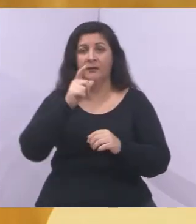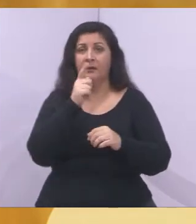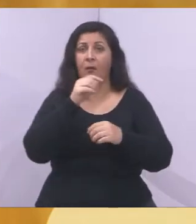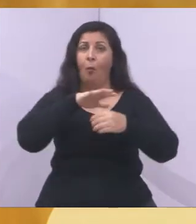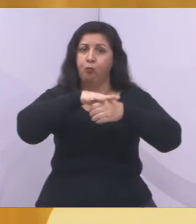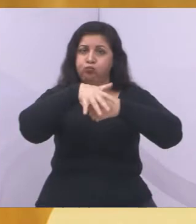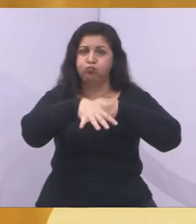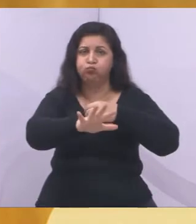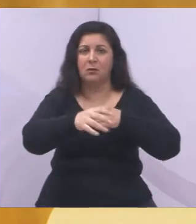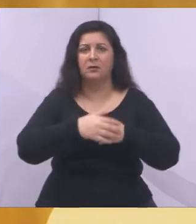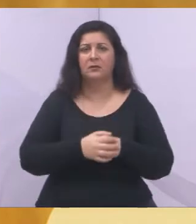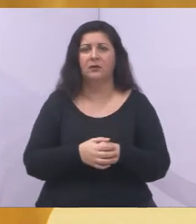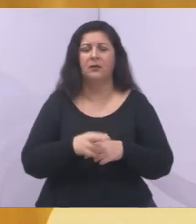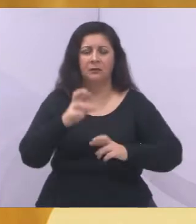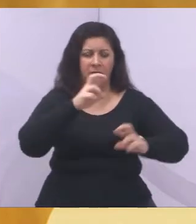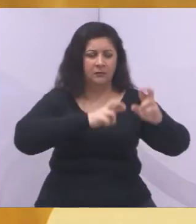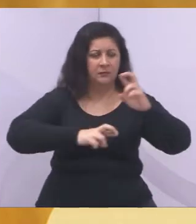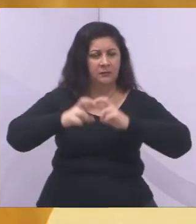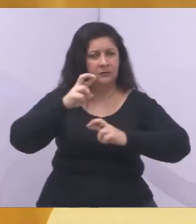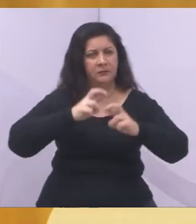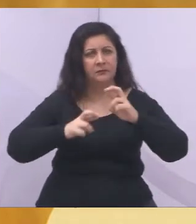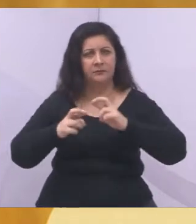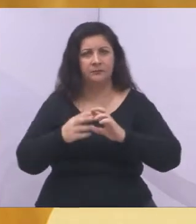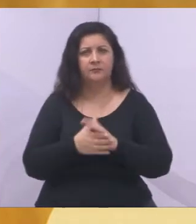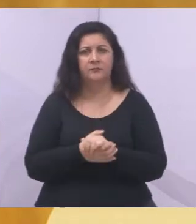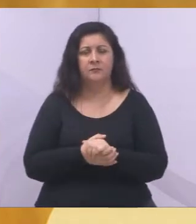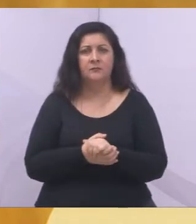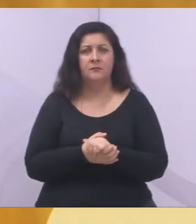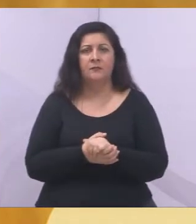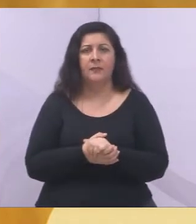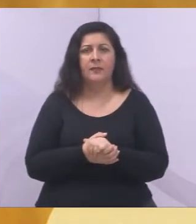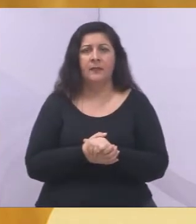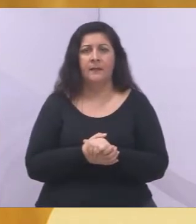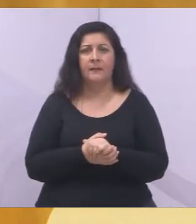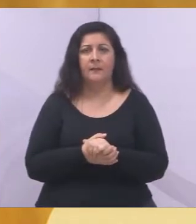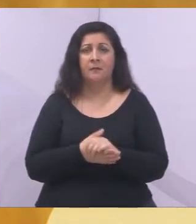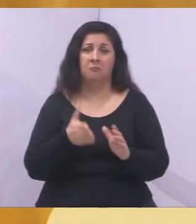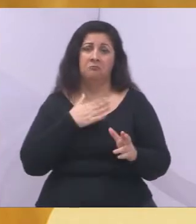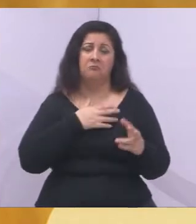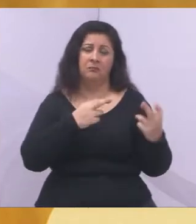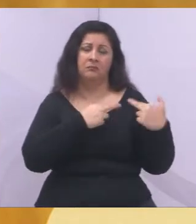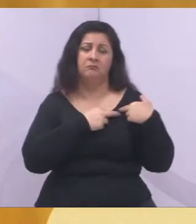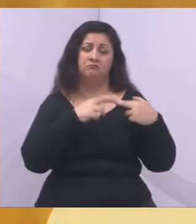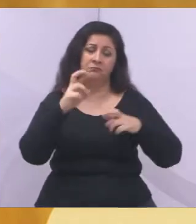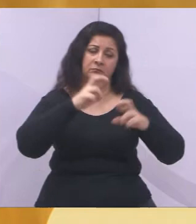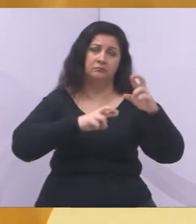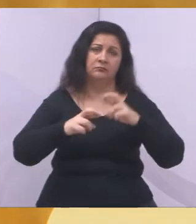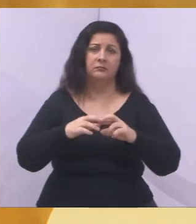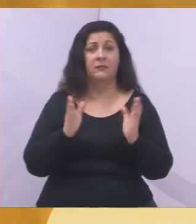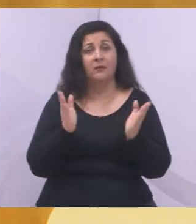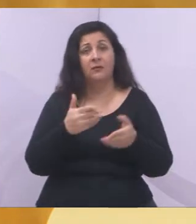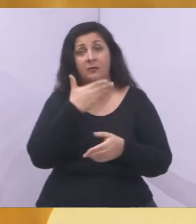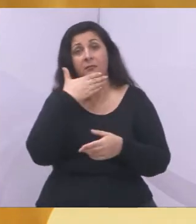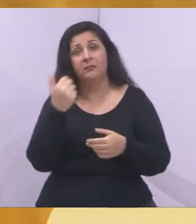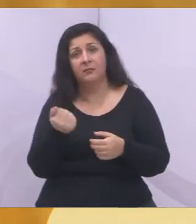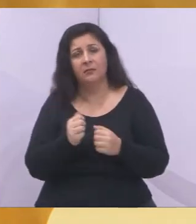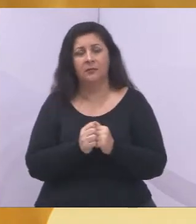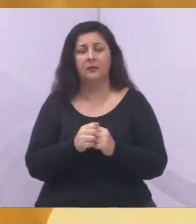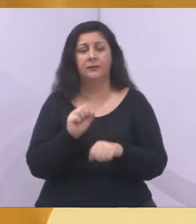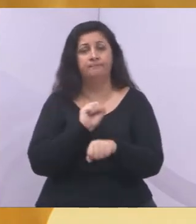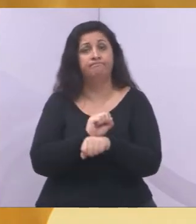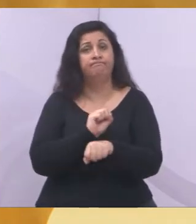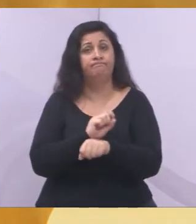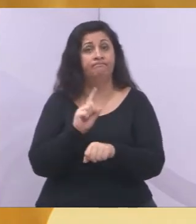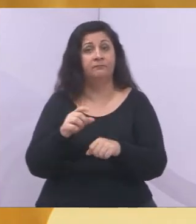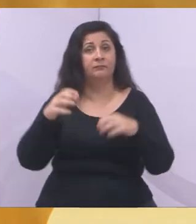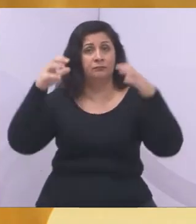por lá acompanhando a manutenção deles lá, é o meu papel de fiscalizador, e melhorou um pouco lá. Tomara a Deus que não volte a encher